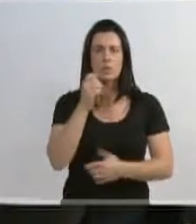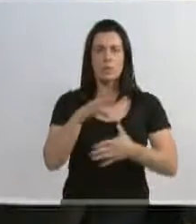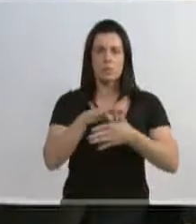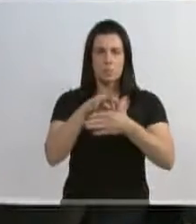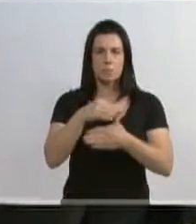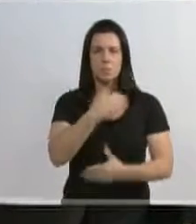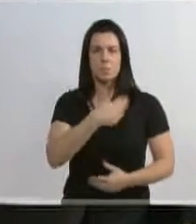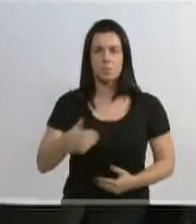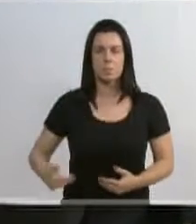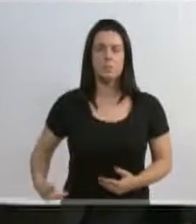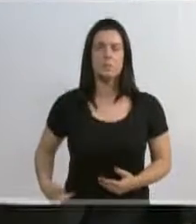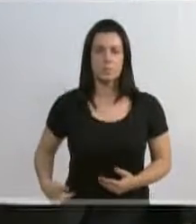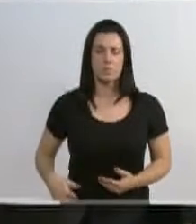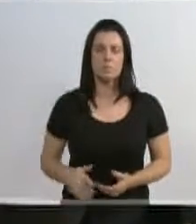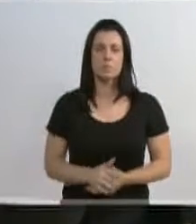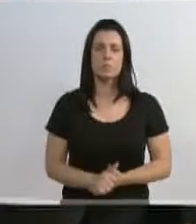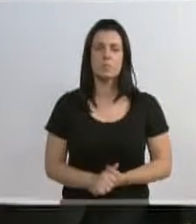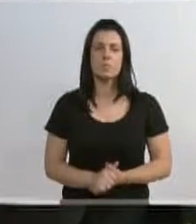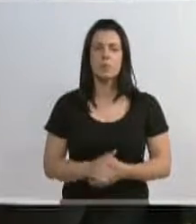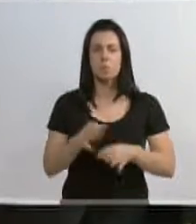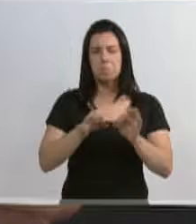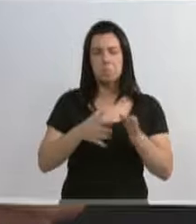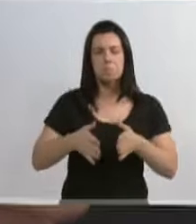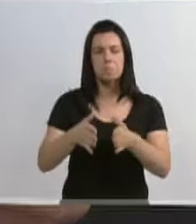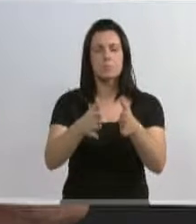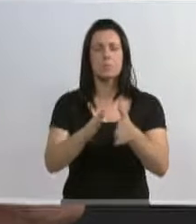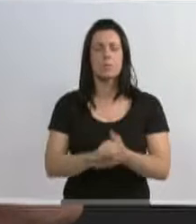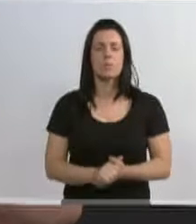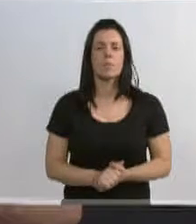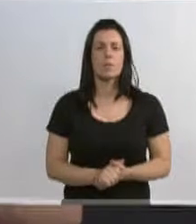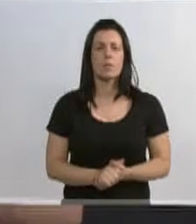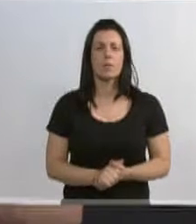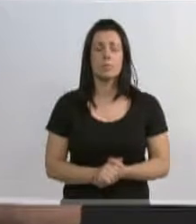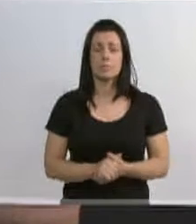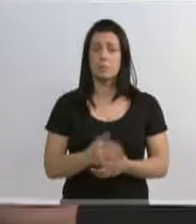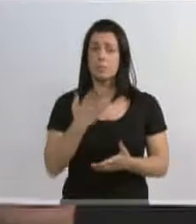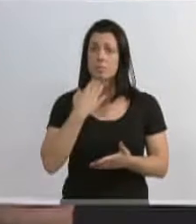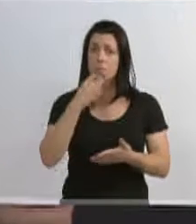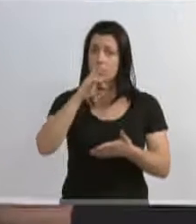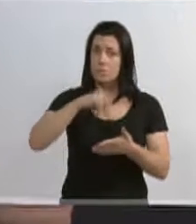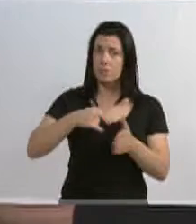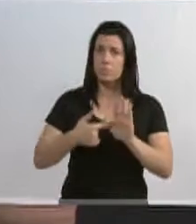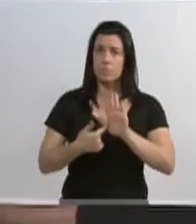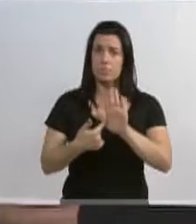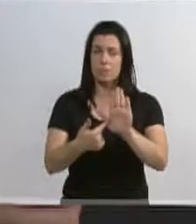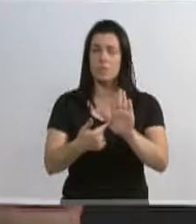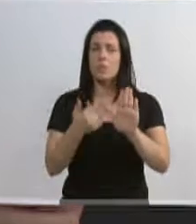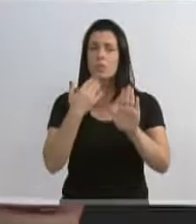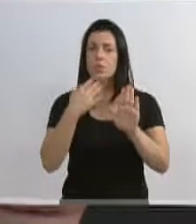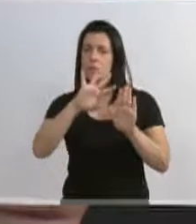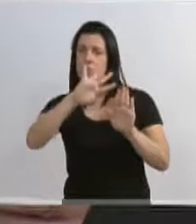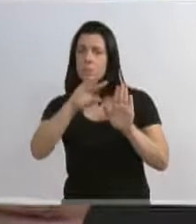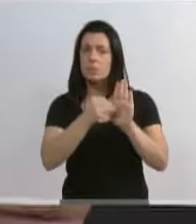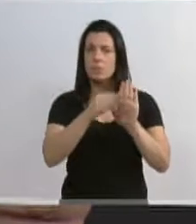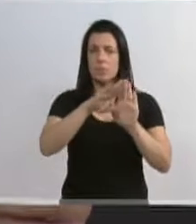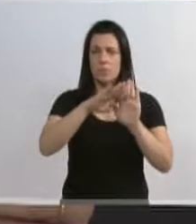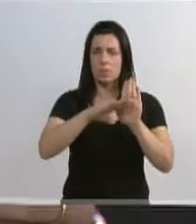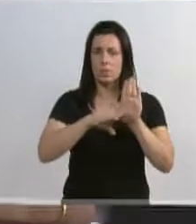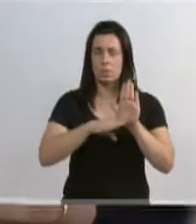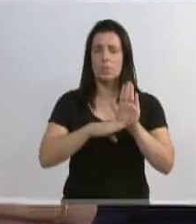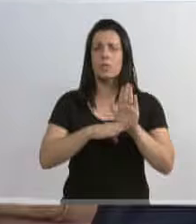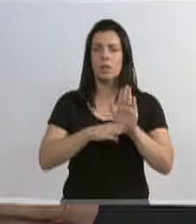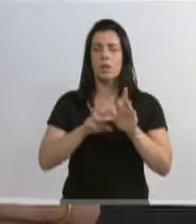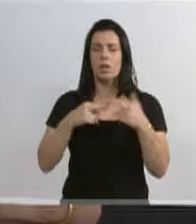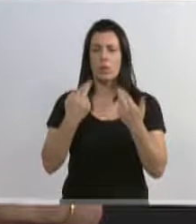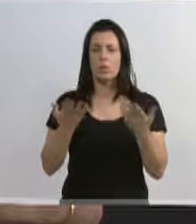do governo, para fazer o devido encaminhamento. Pela ordem, senhor presidente, só apresento um requerimento para pedir a inclusão na ordem do dia da presente